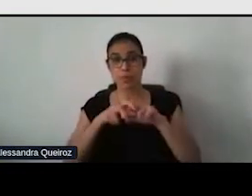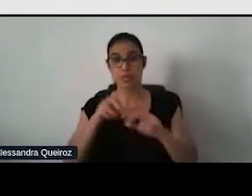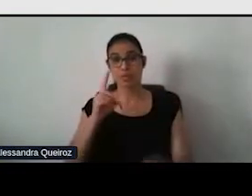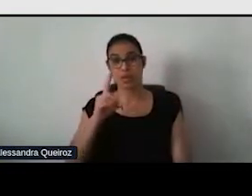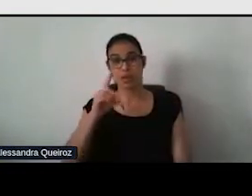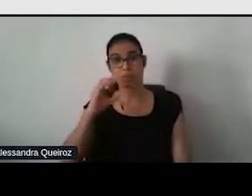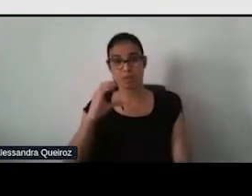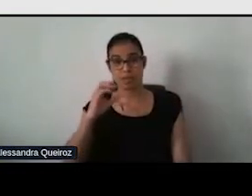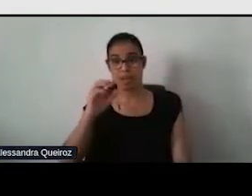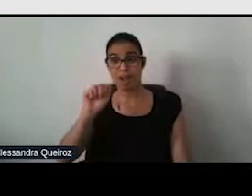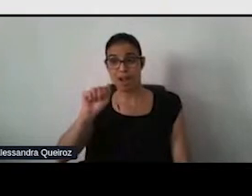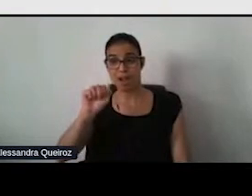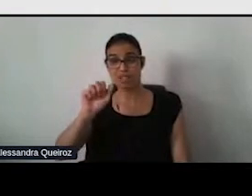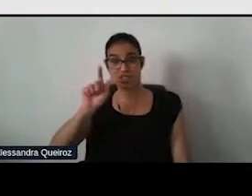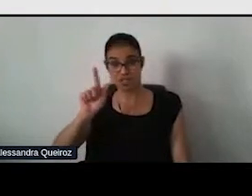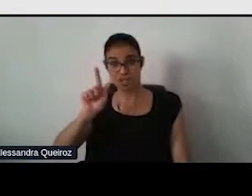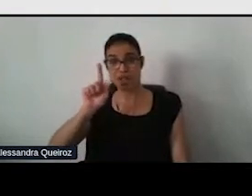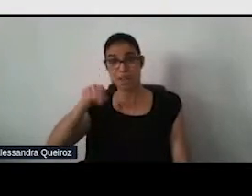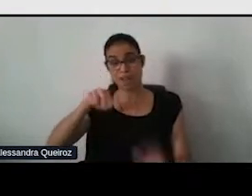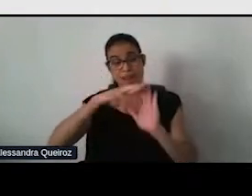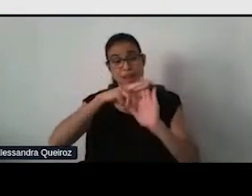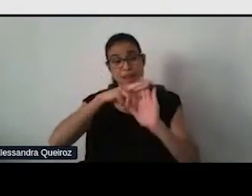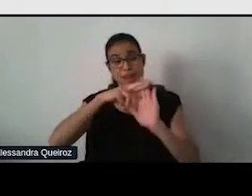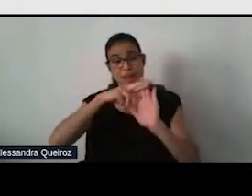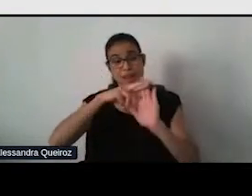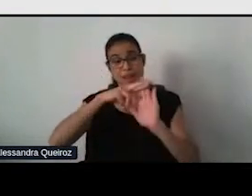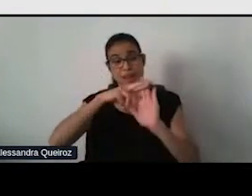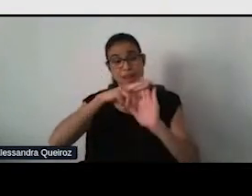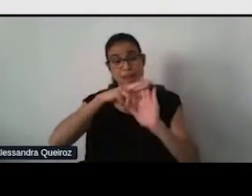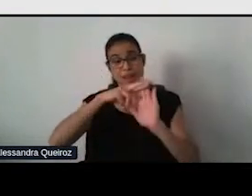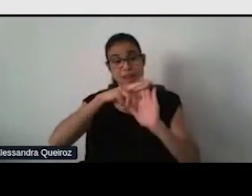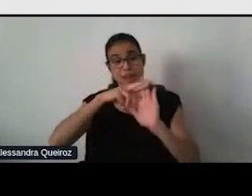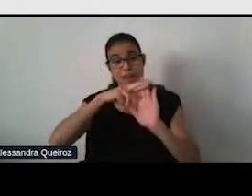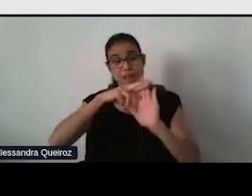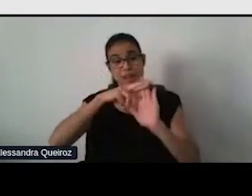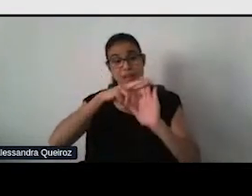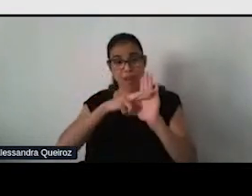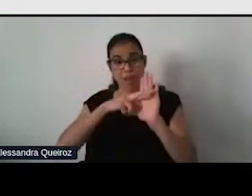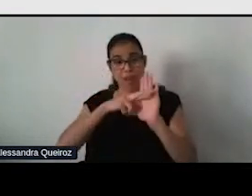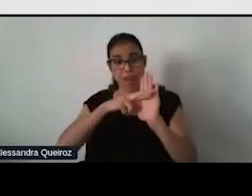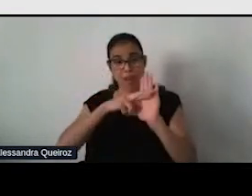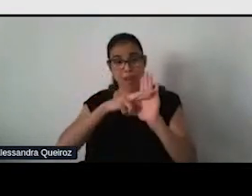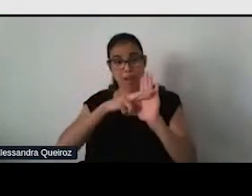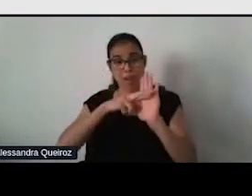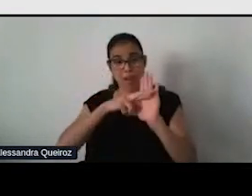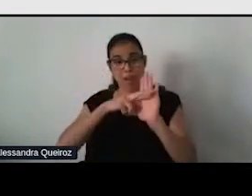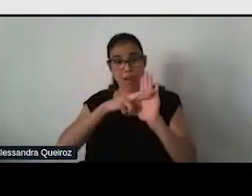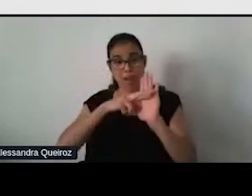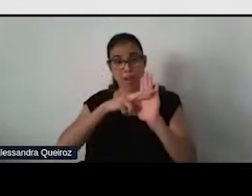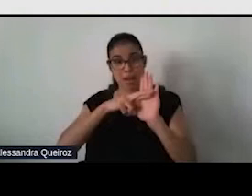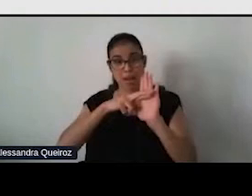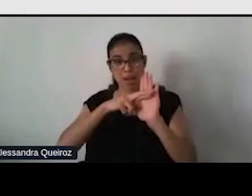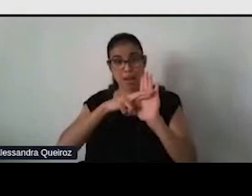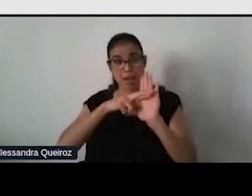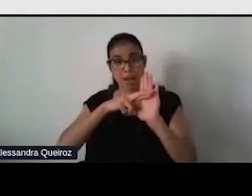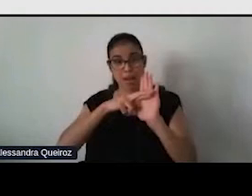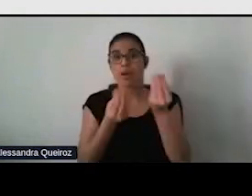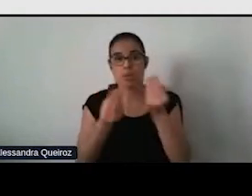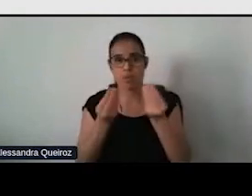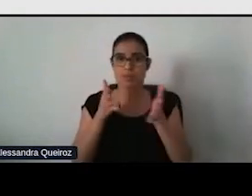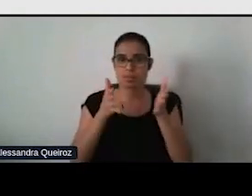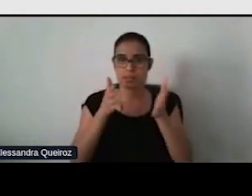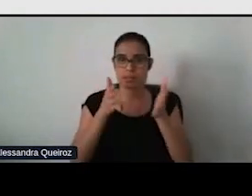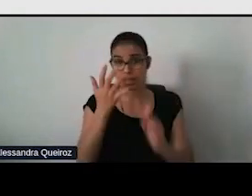são diretrizes de acessibilidade para os conteúdos da web, que explicam como tornar mais acessível